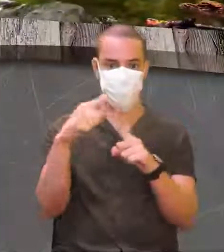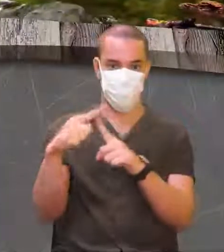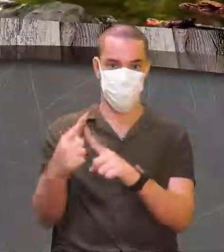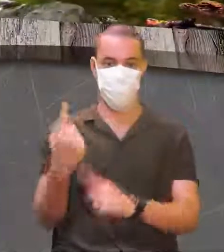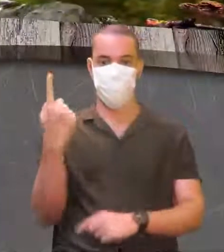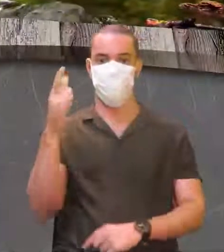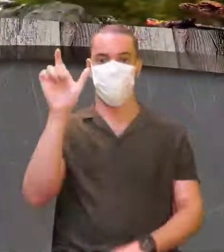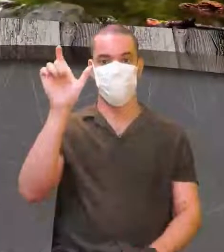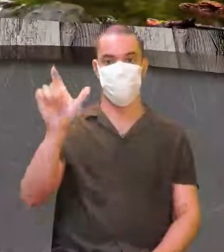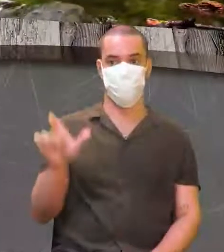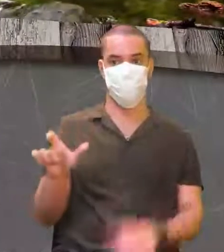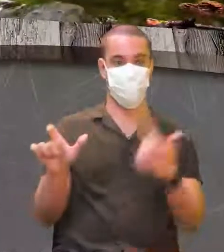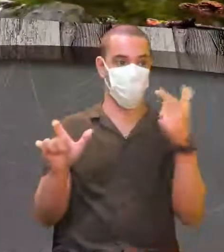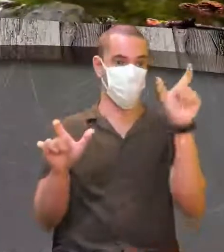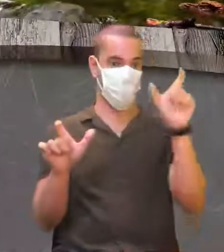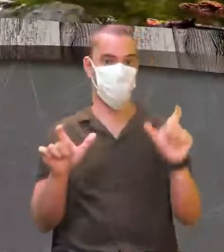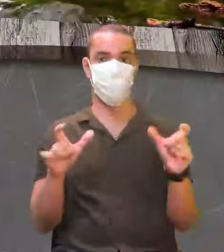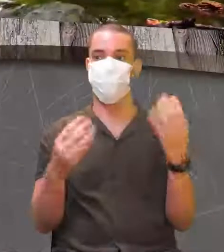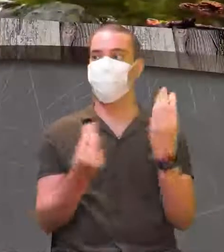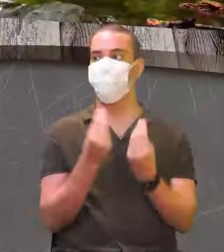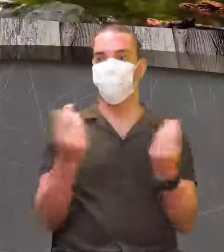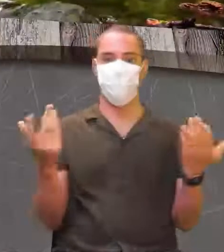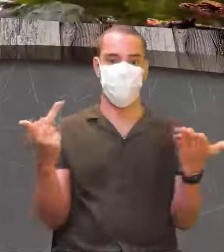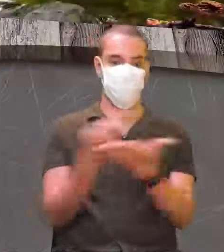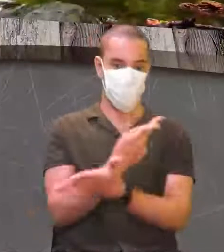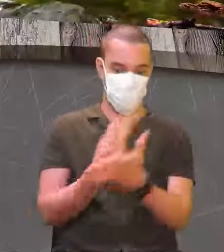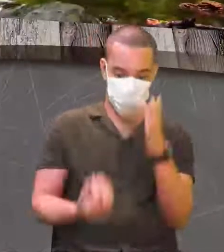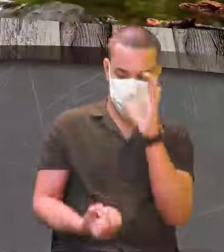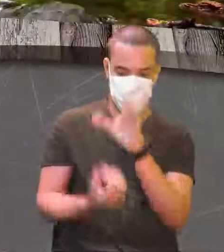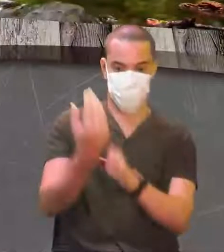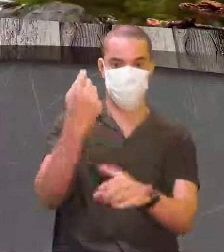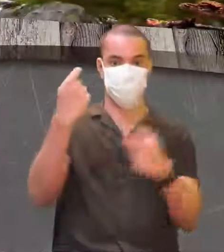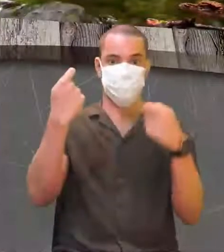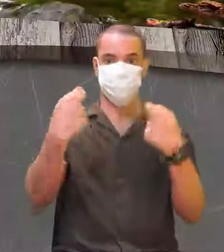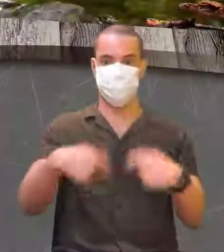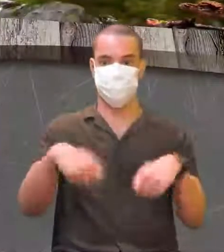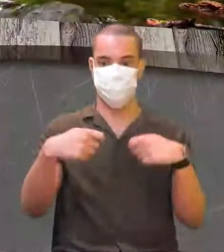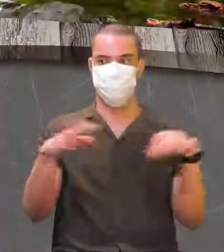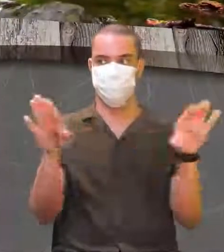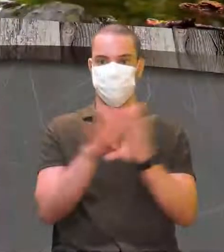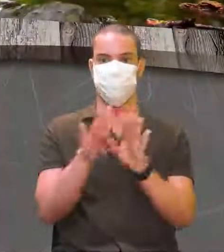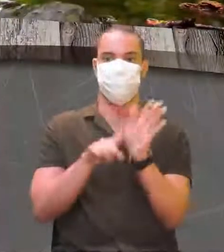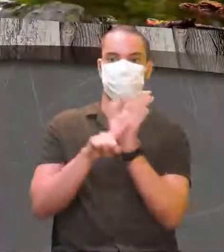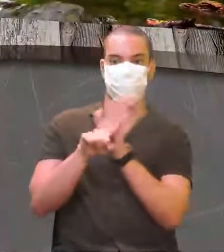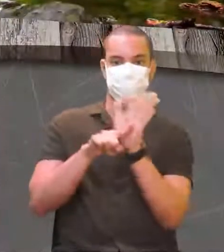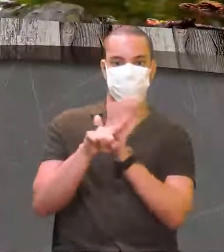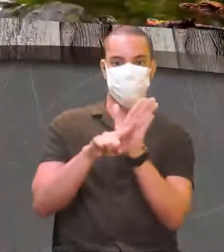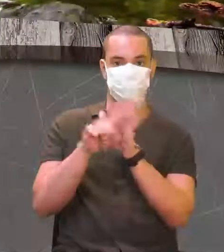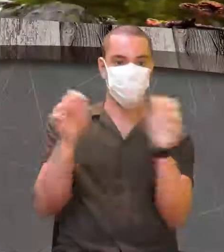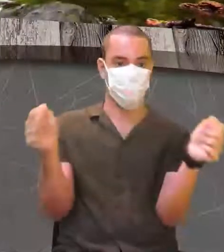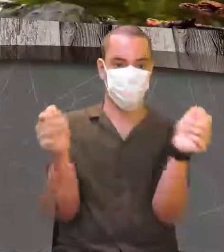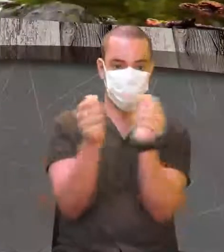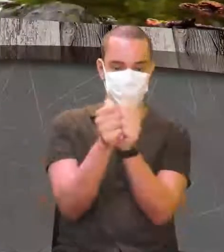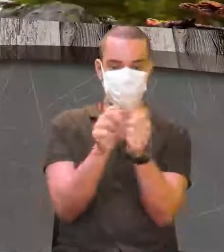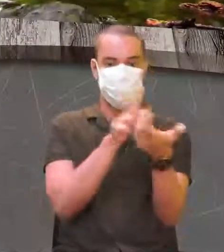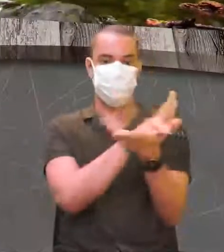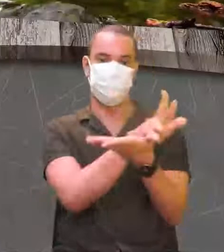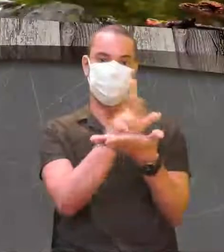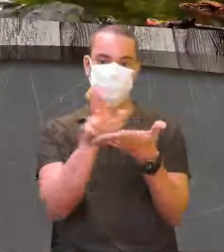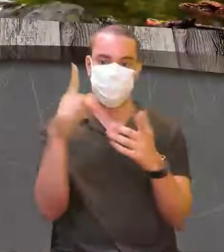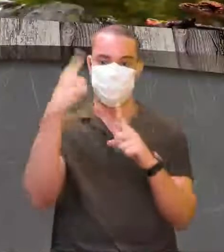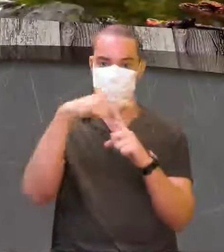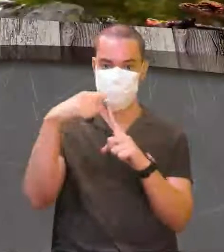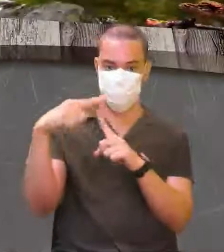entre uma pessoa e outra. Da onde veio a necessidade dessa pesquisa sobre, né, os diferentes tipos